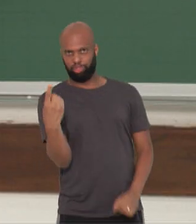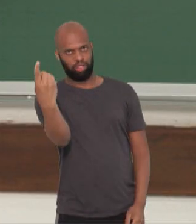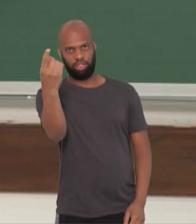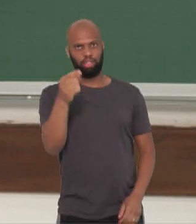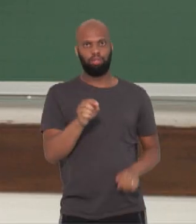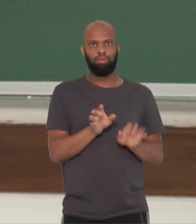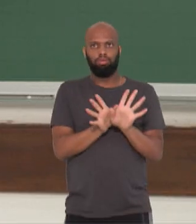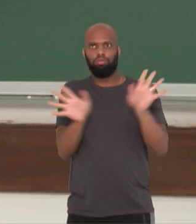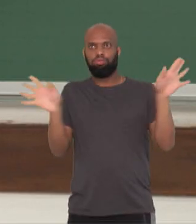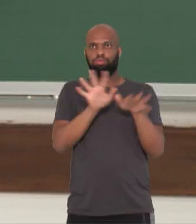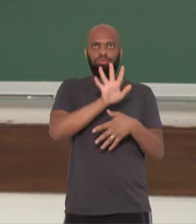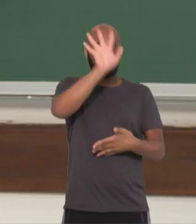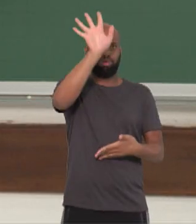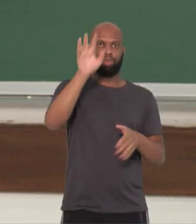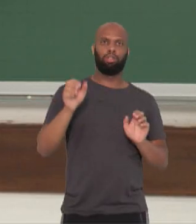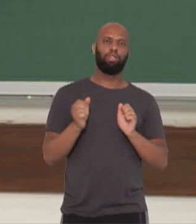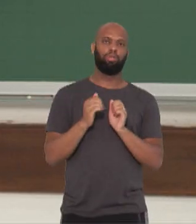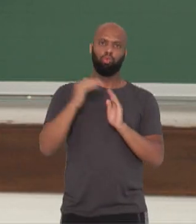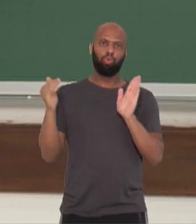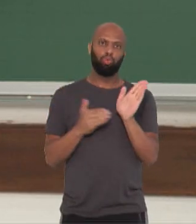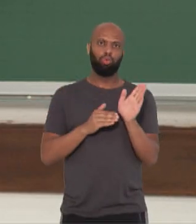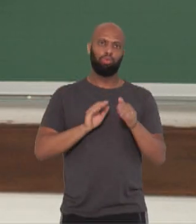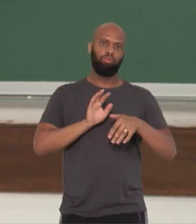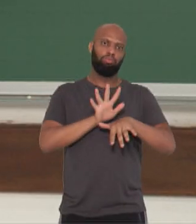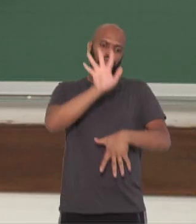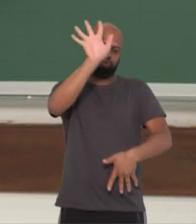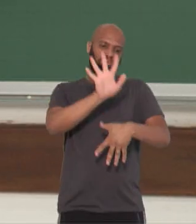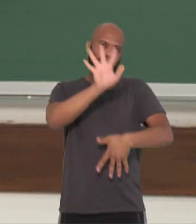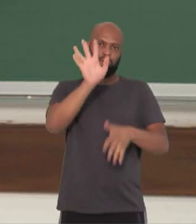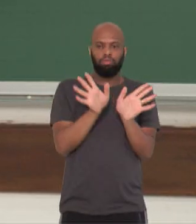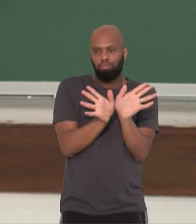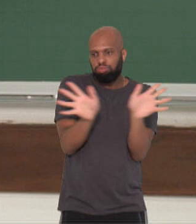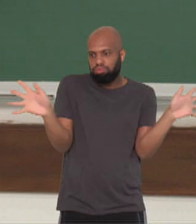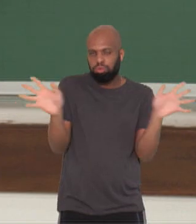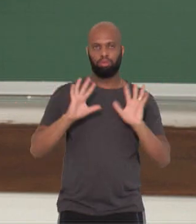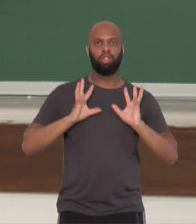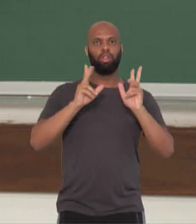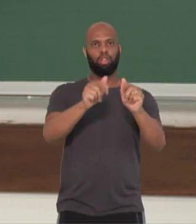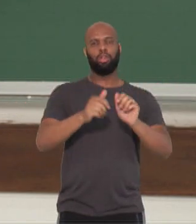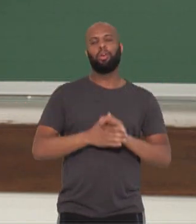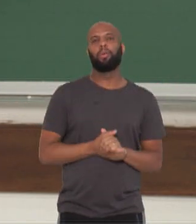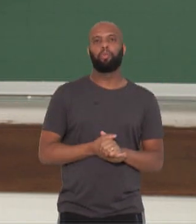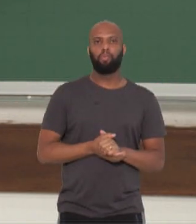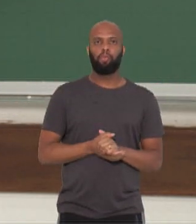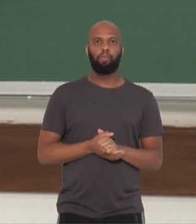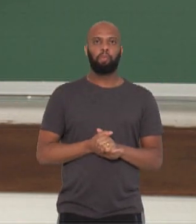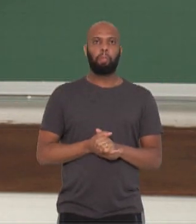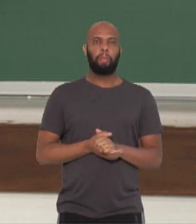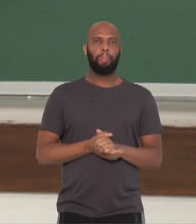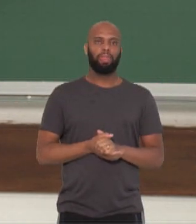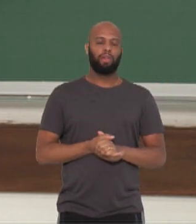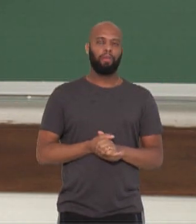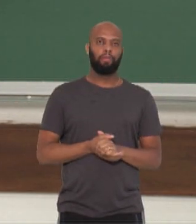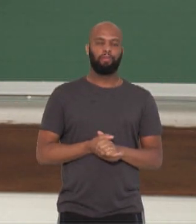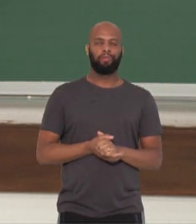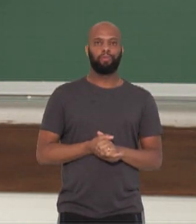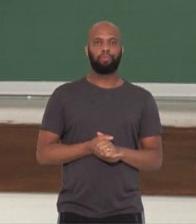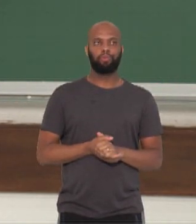as direções. Como se fosse um ouriço, um porco-espinho aqui espetado para todas as